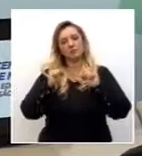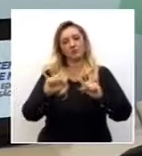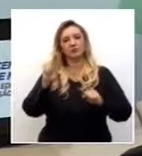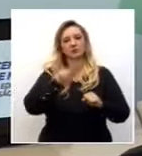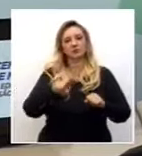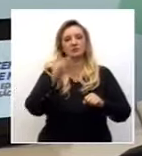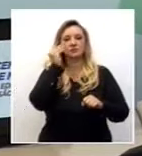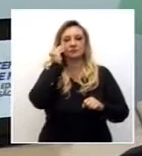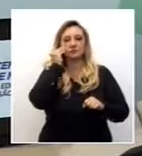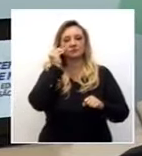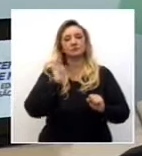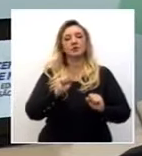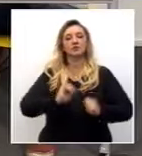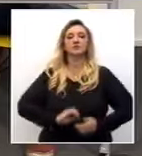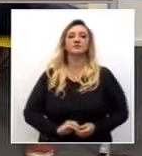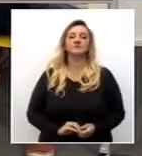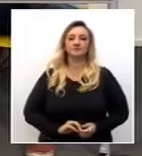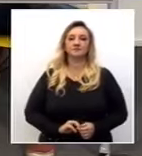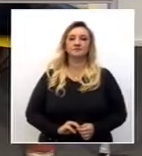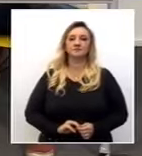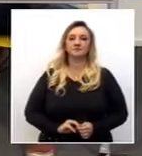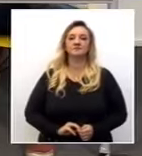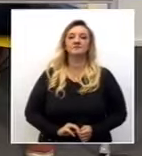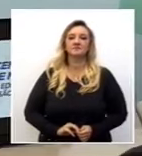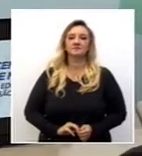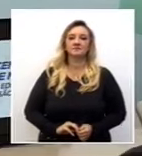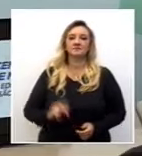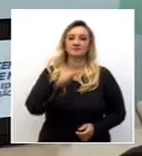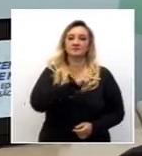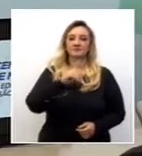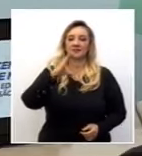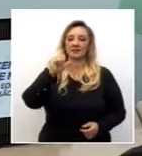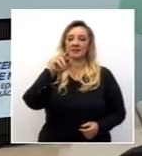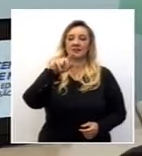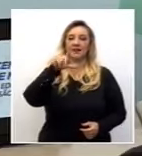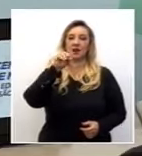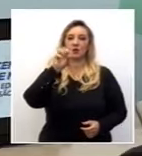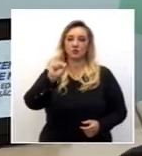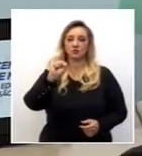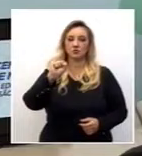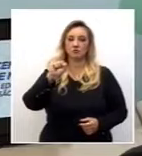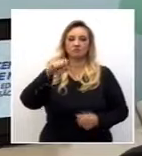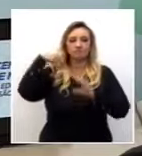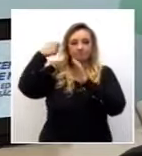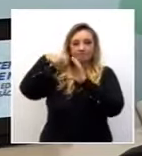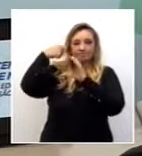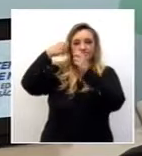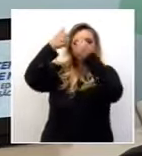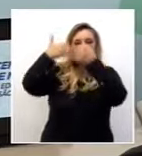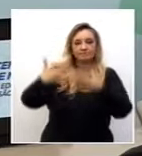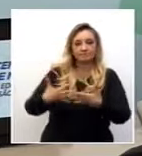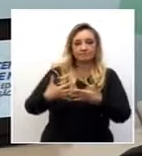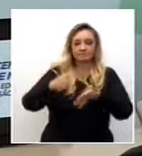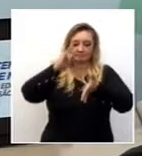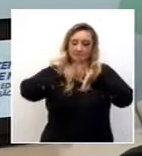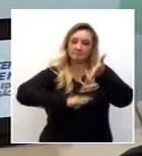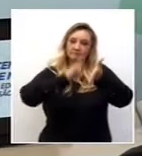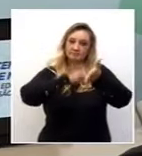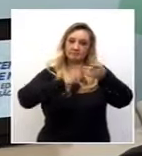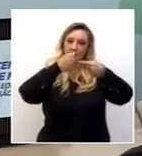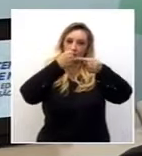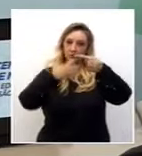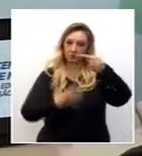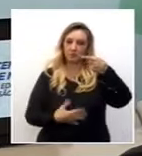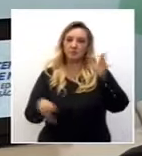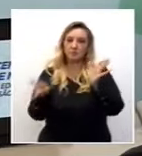O teste lá, né? Sim, sim. O teste. Professor Carlos, fazendo vídeos explicativos, formulários do Google,